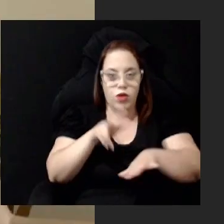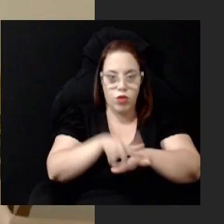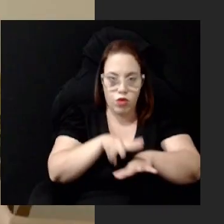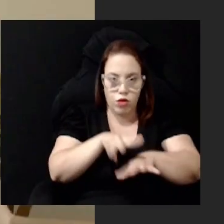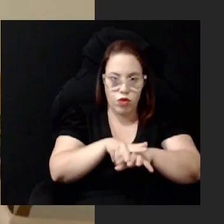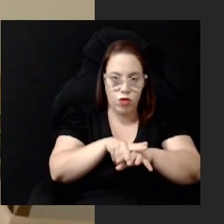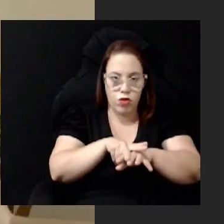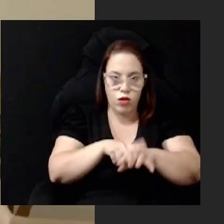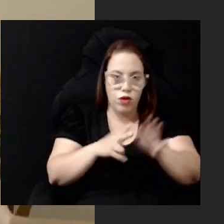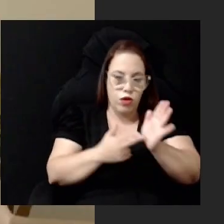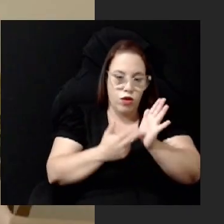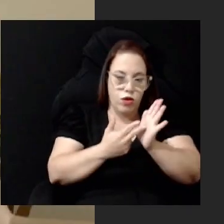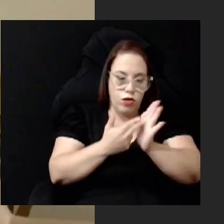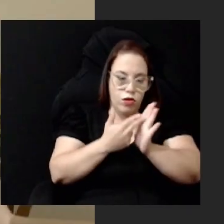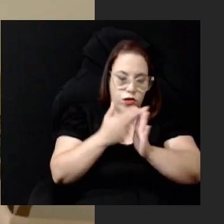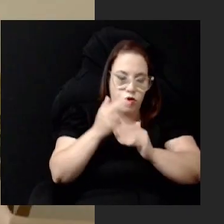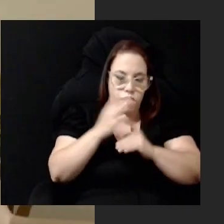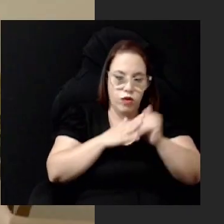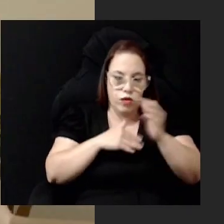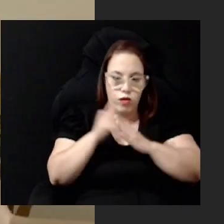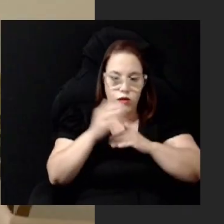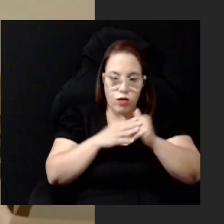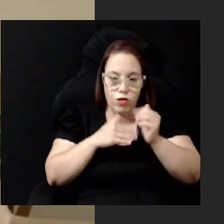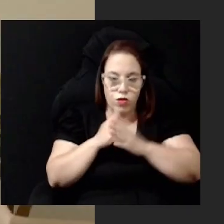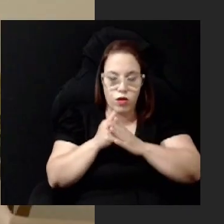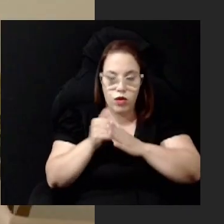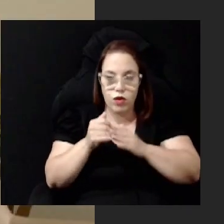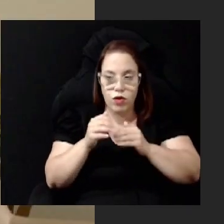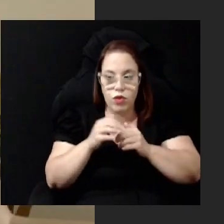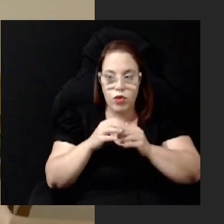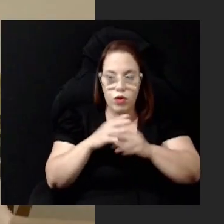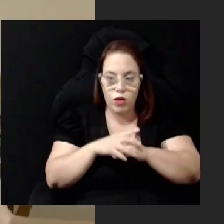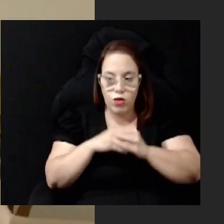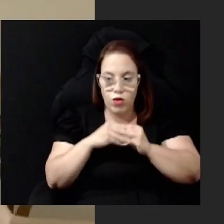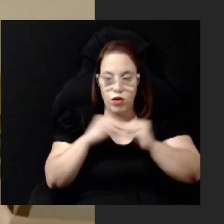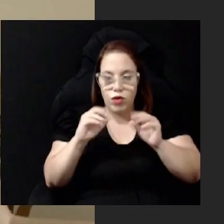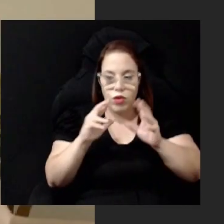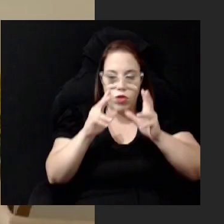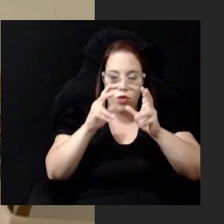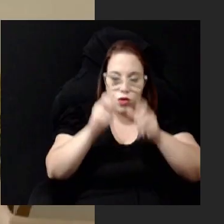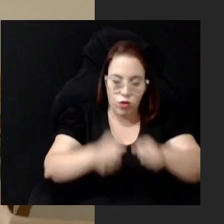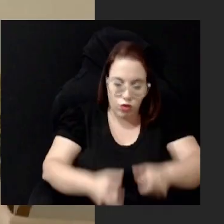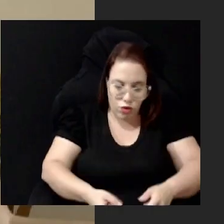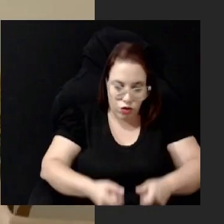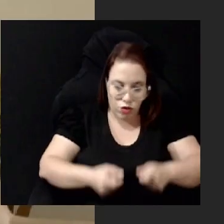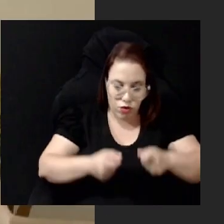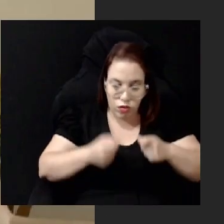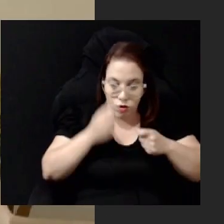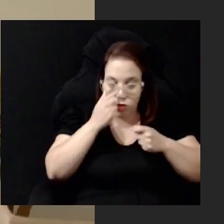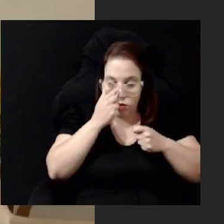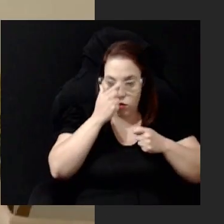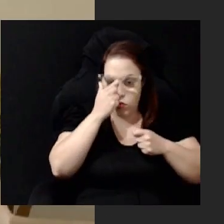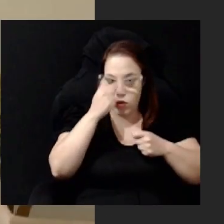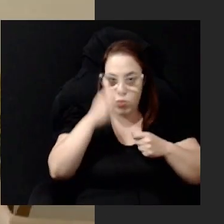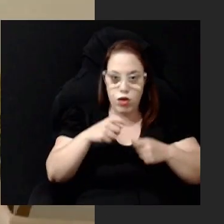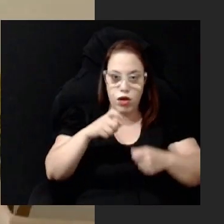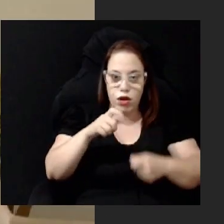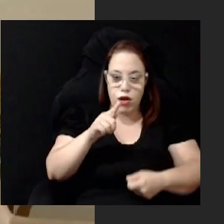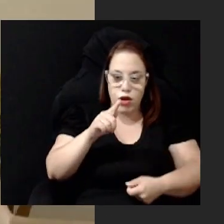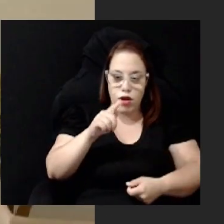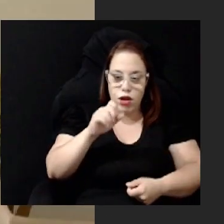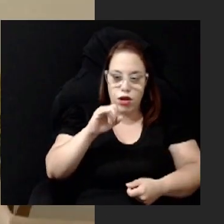o paciente. Então, a cirurgia é o tratamento curativo para quase totalidade dos casos.